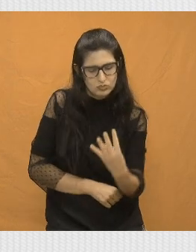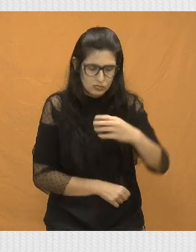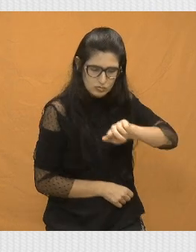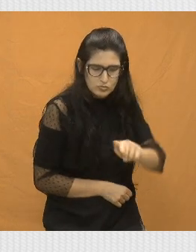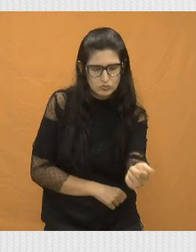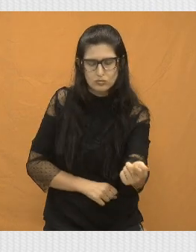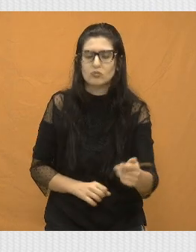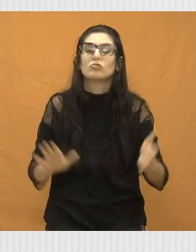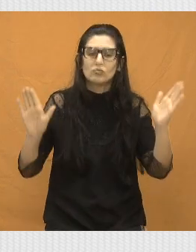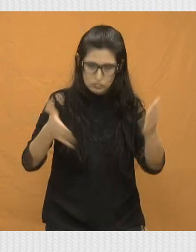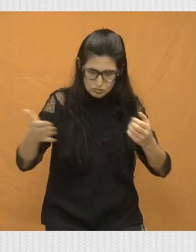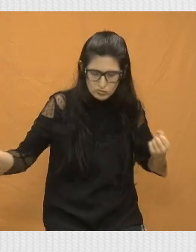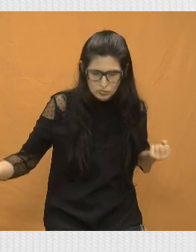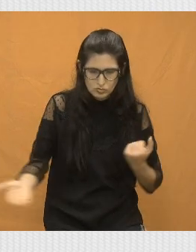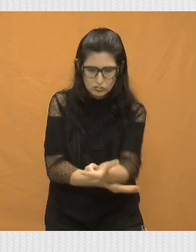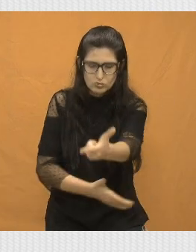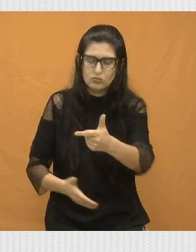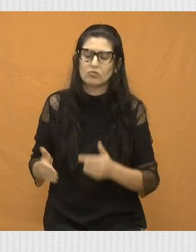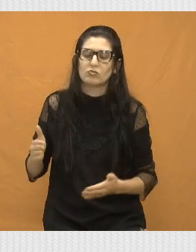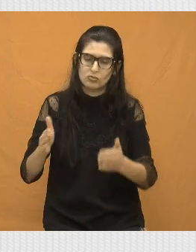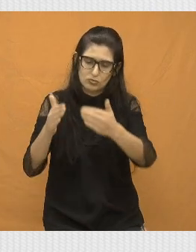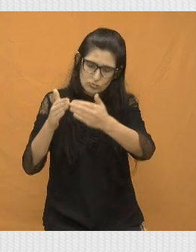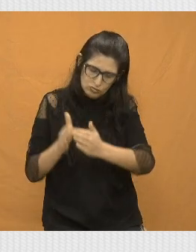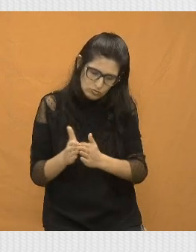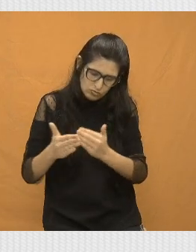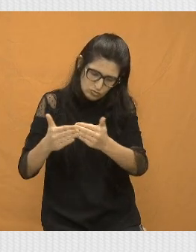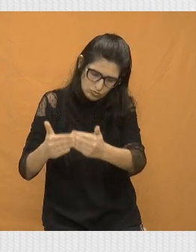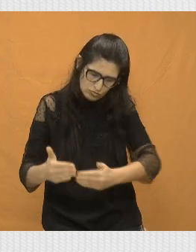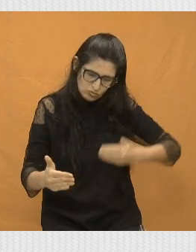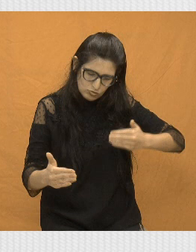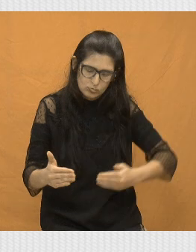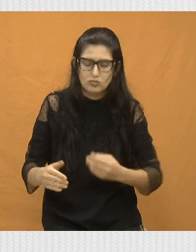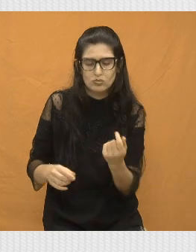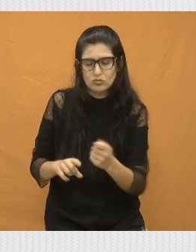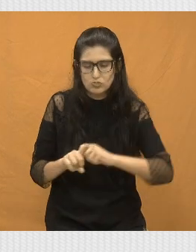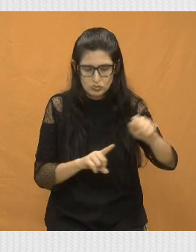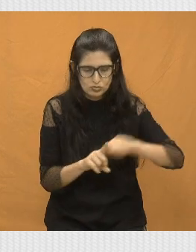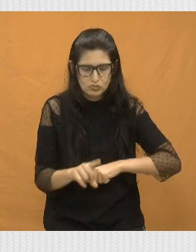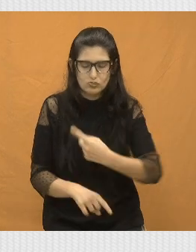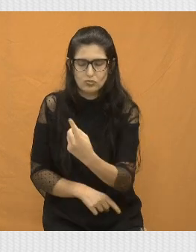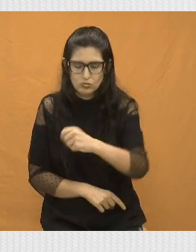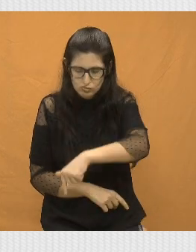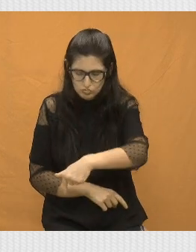58.794.000, já liquidado para o primeiro quadrimestre em